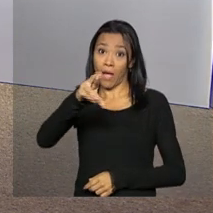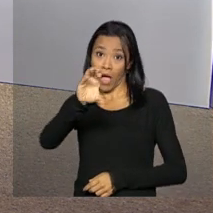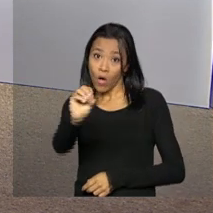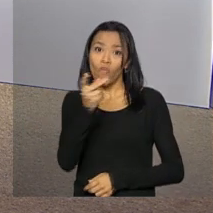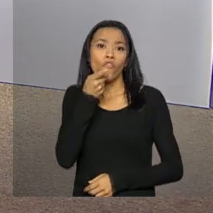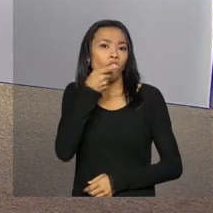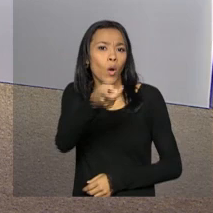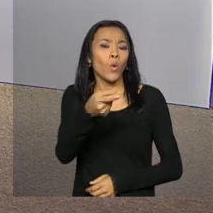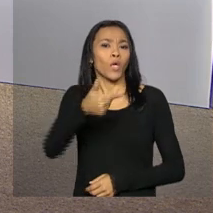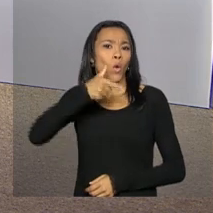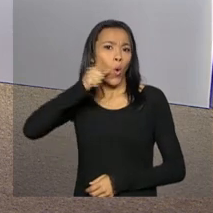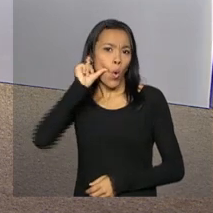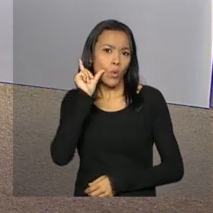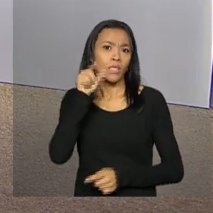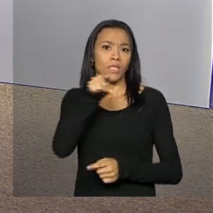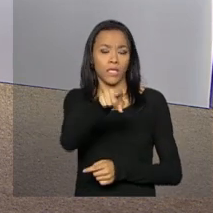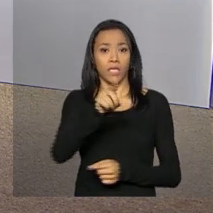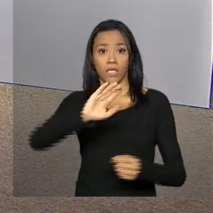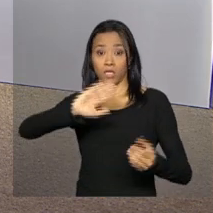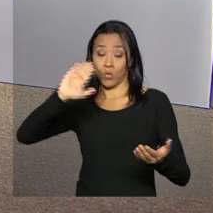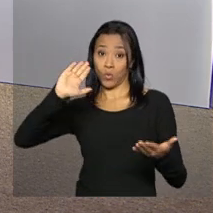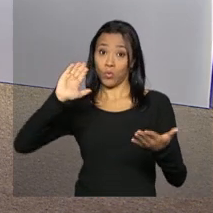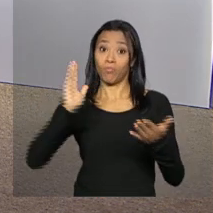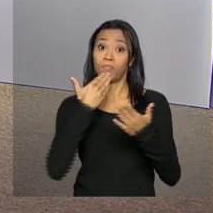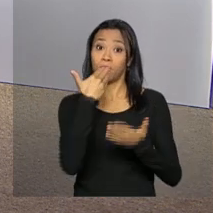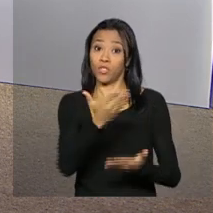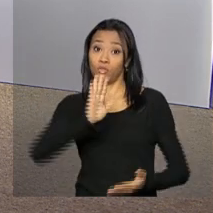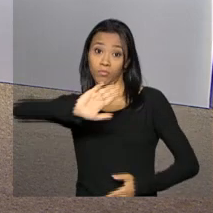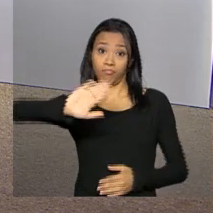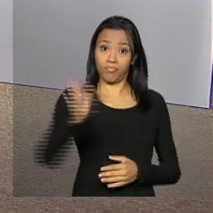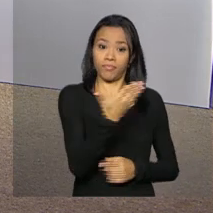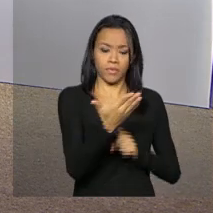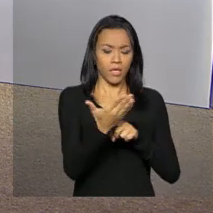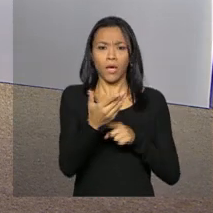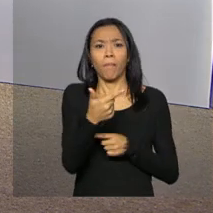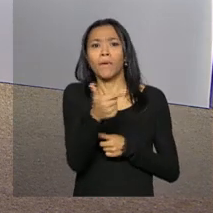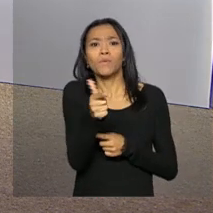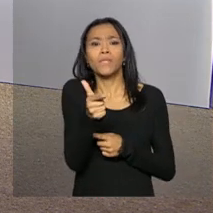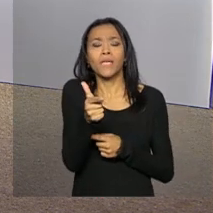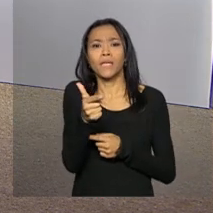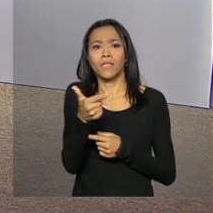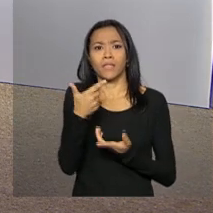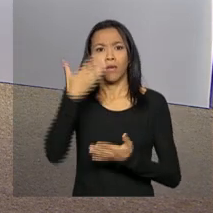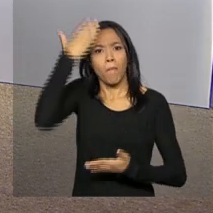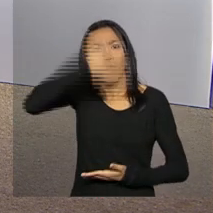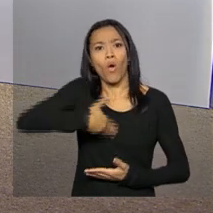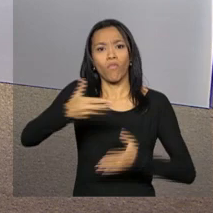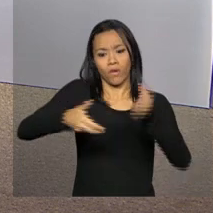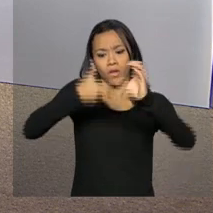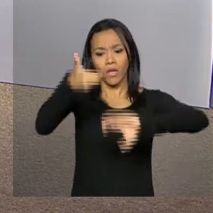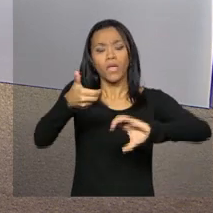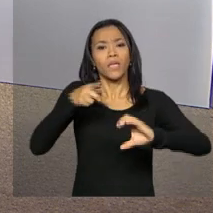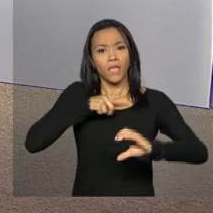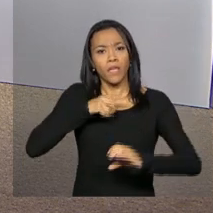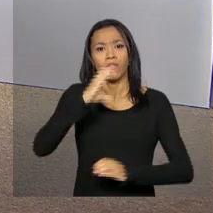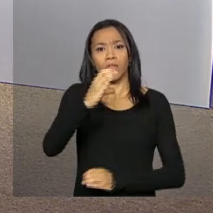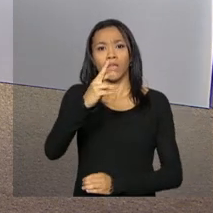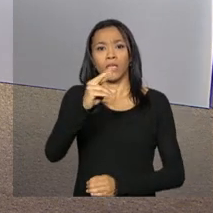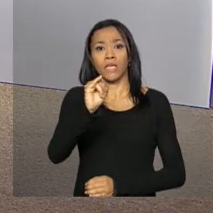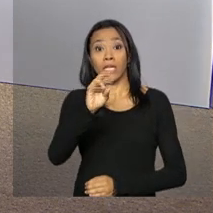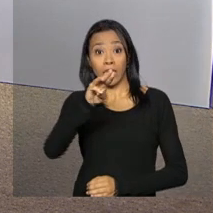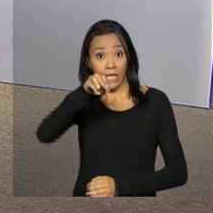que um impedimento da presidenta Dilma Rousseff sem comprovação pelo Congresso Nacional de que houve crime de